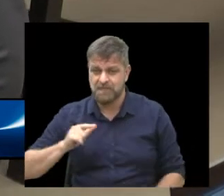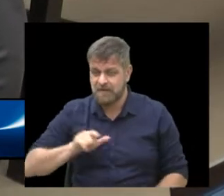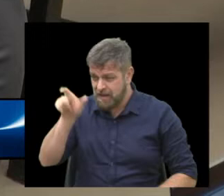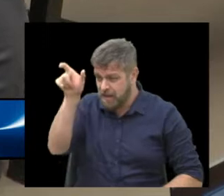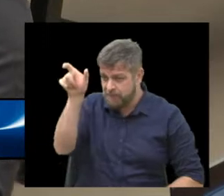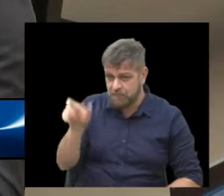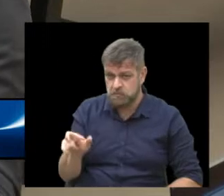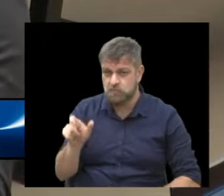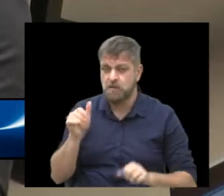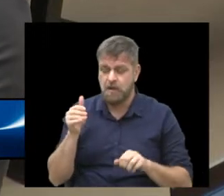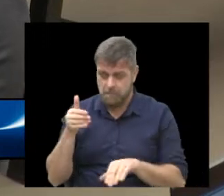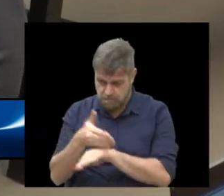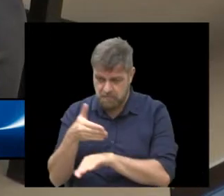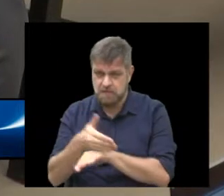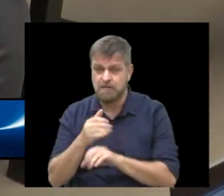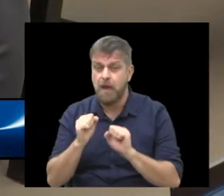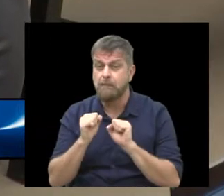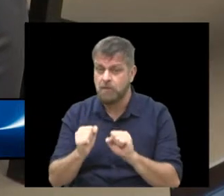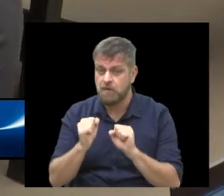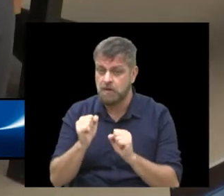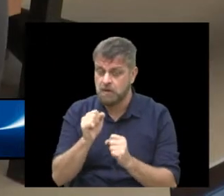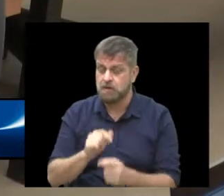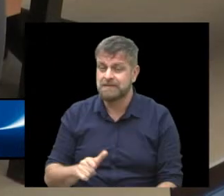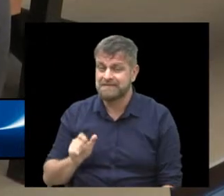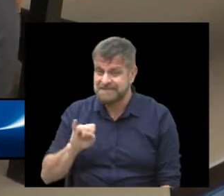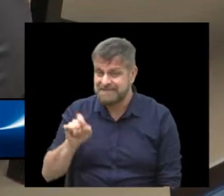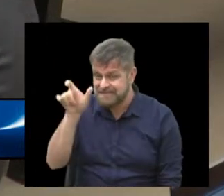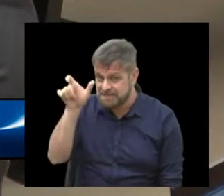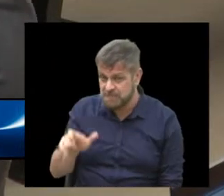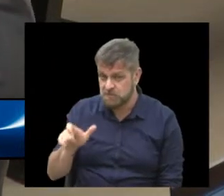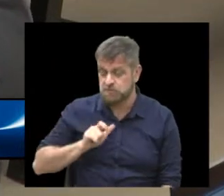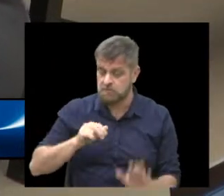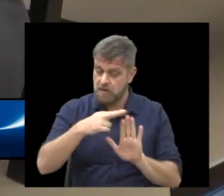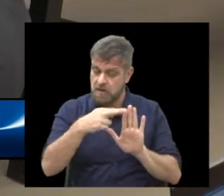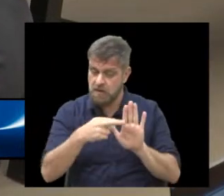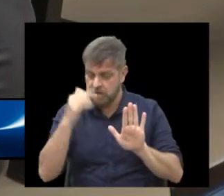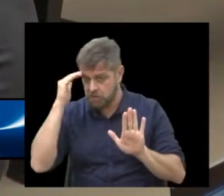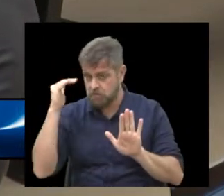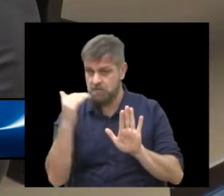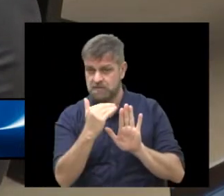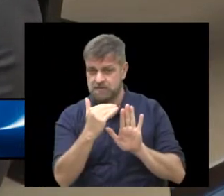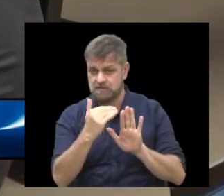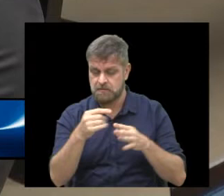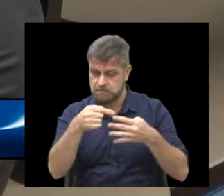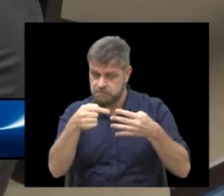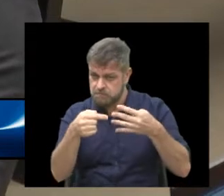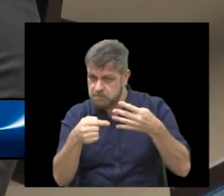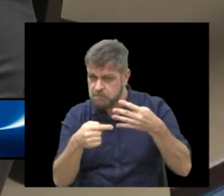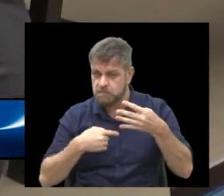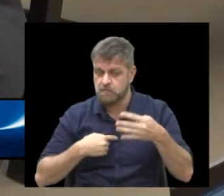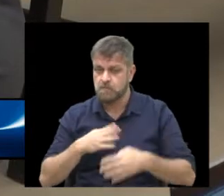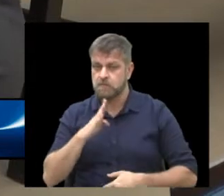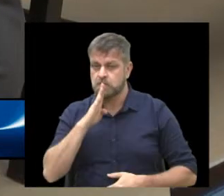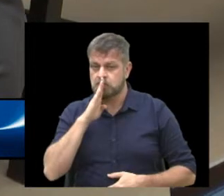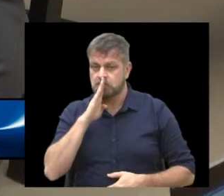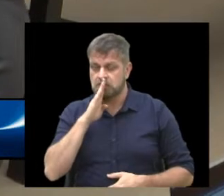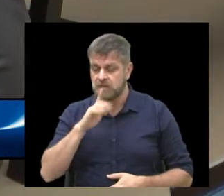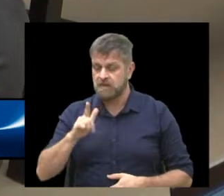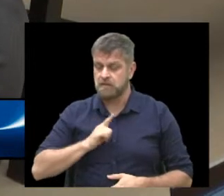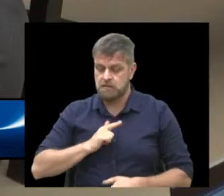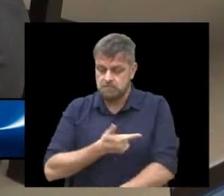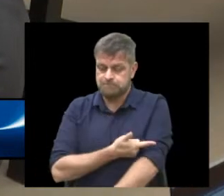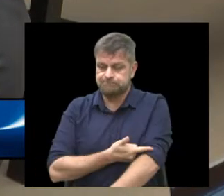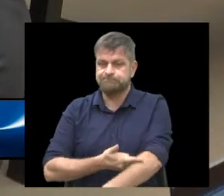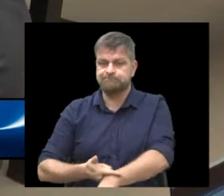pessoa pode assistir às reuniões desde que observado alguns requisitos, dentre os quais guardar silêncio e portar-se com